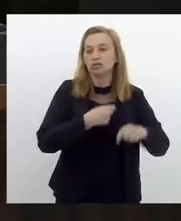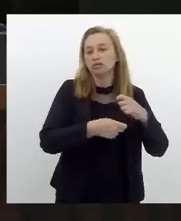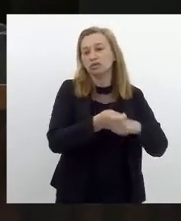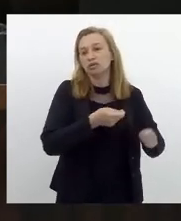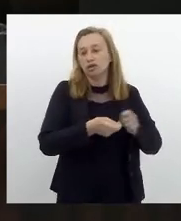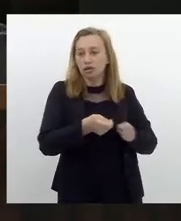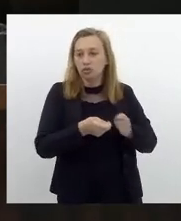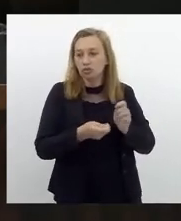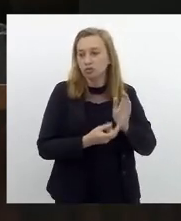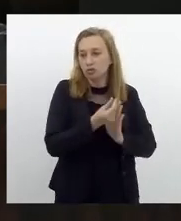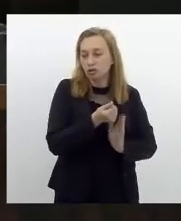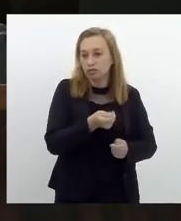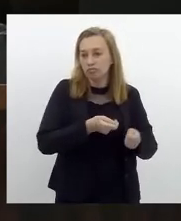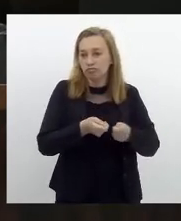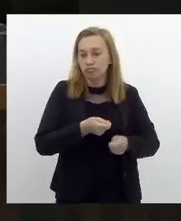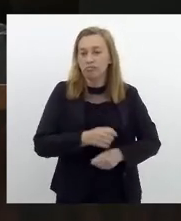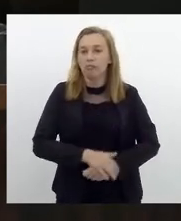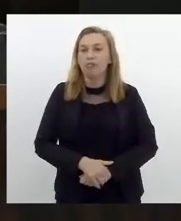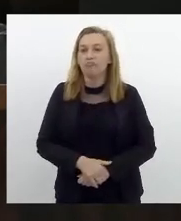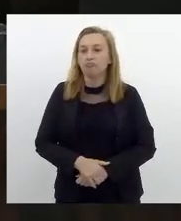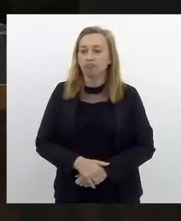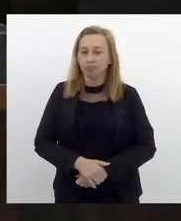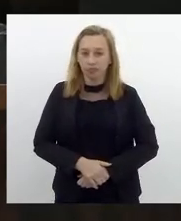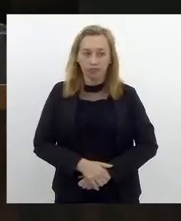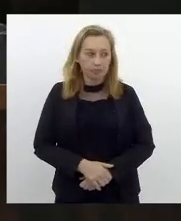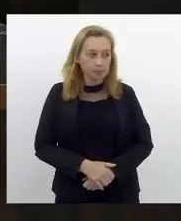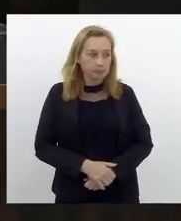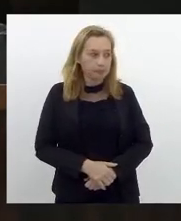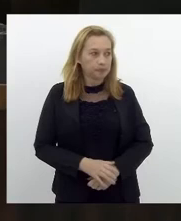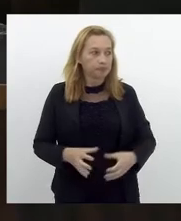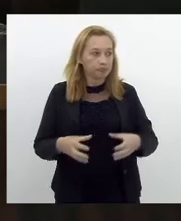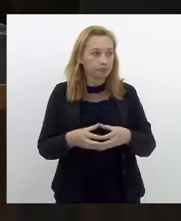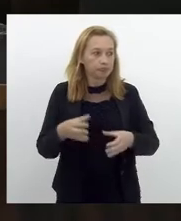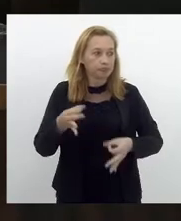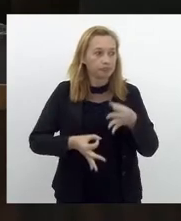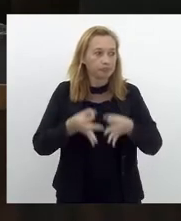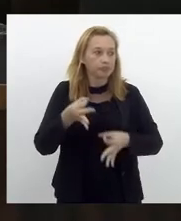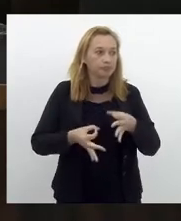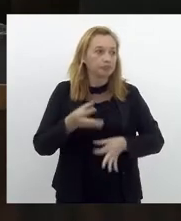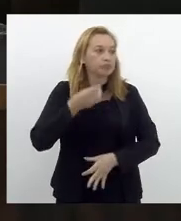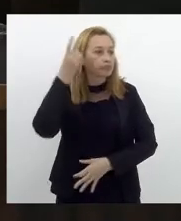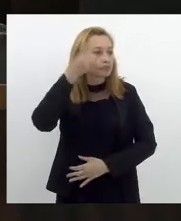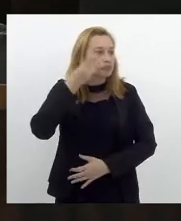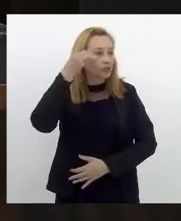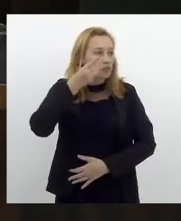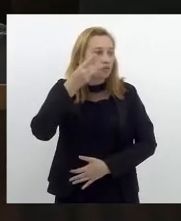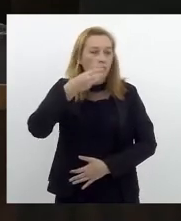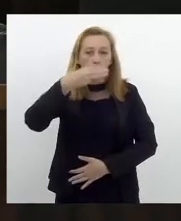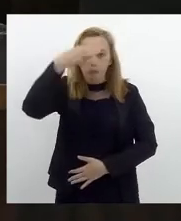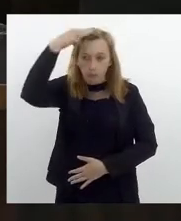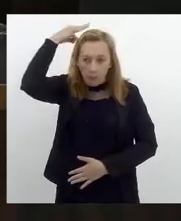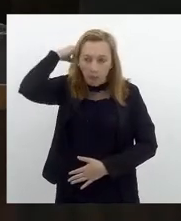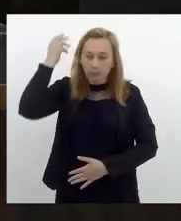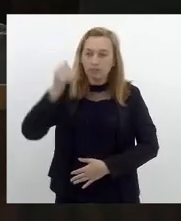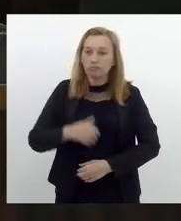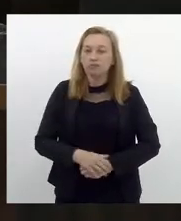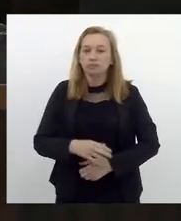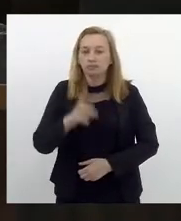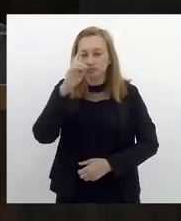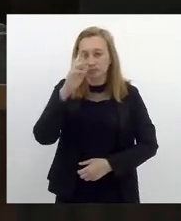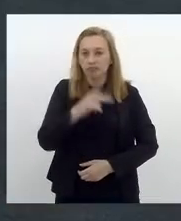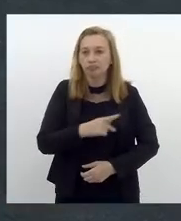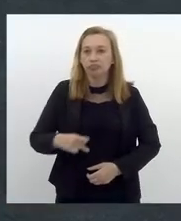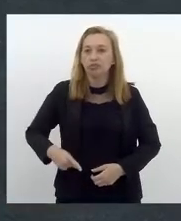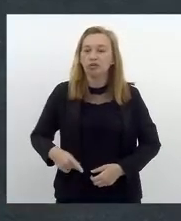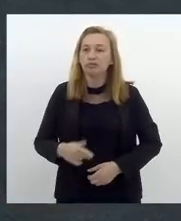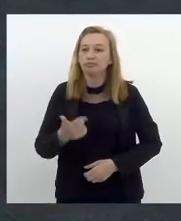Fiscalização Financeira e Controle. Para emitir parecer pela Comissão de Constituição e Justiça, deputado Márcio Pacheco. Senhora presidente, da mesma forma,